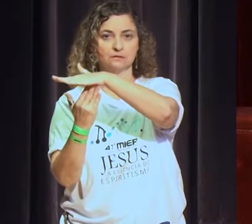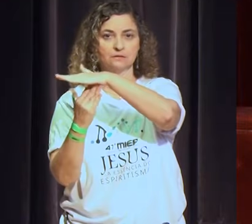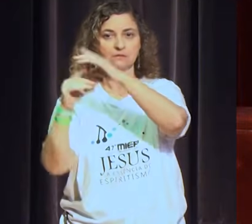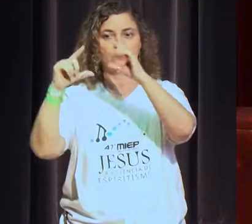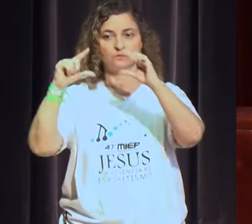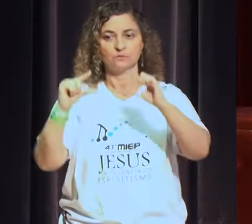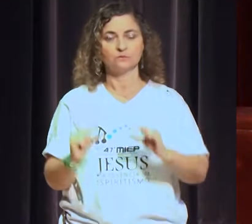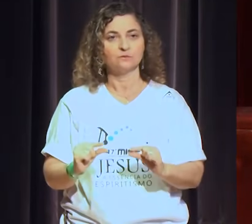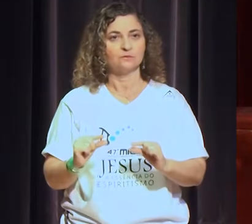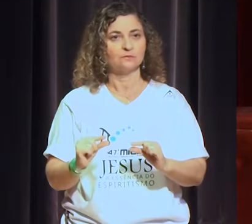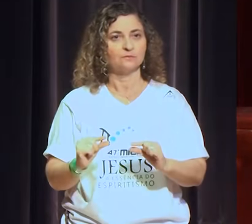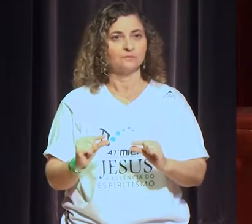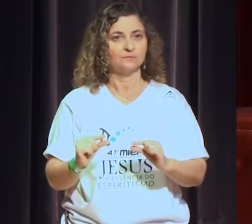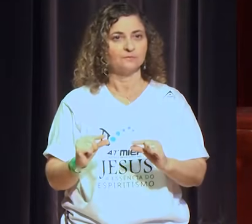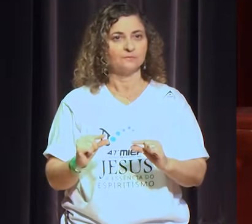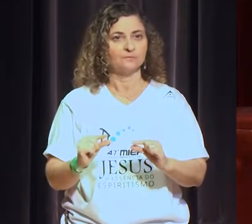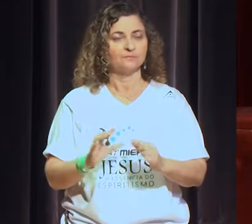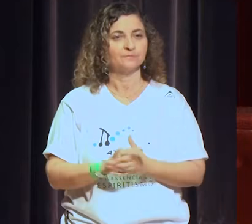tempo.